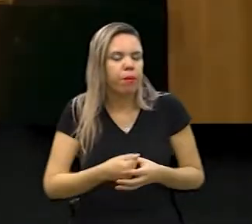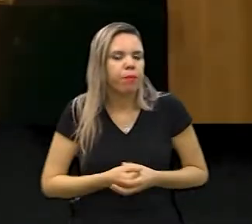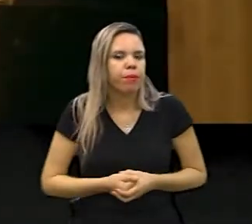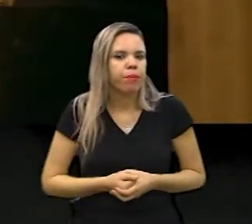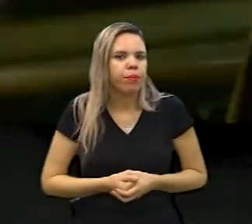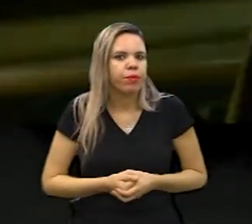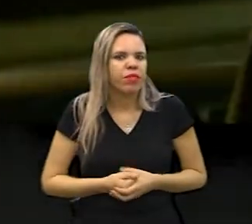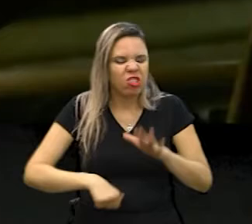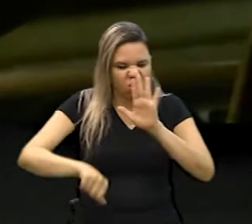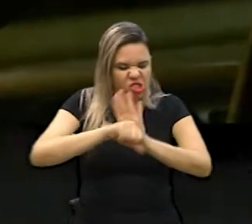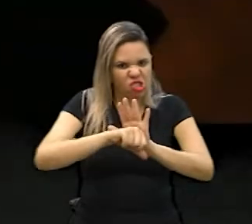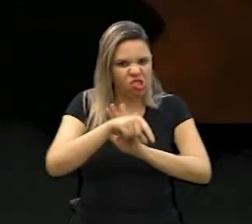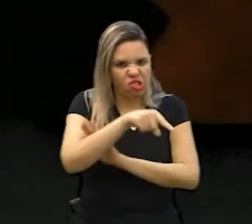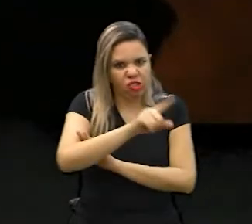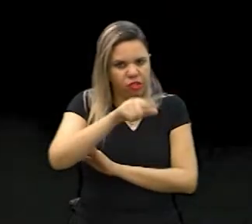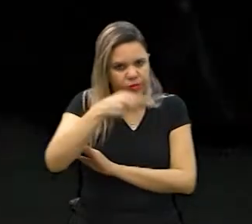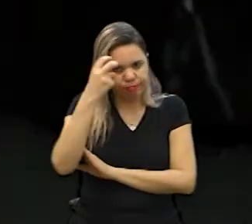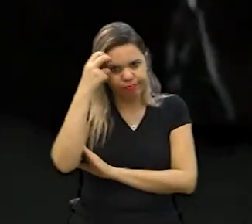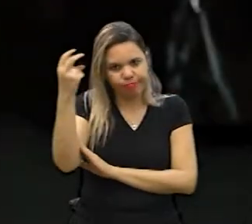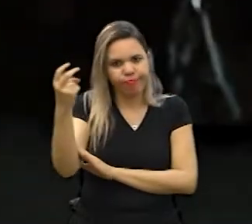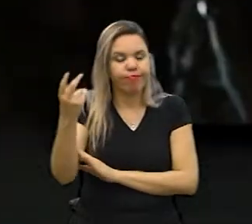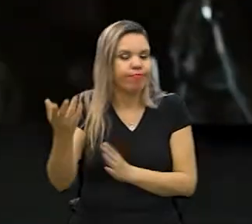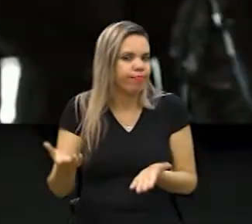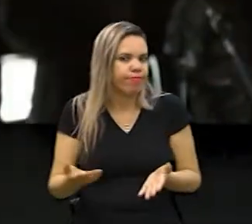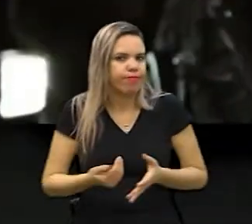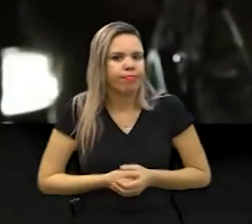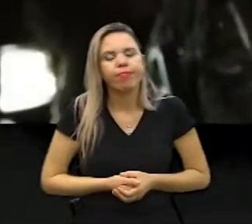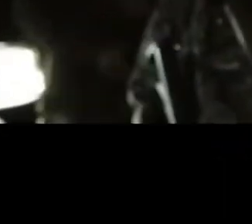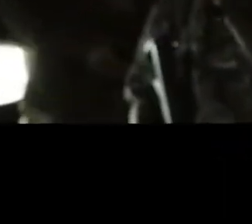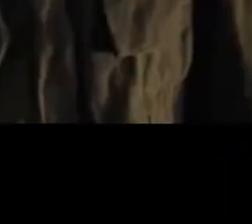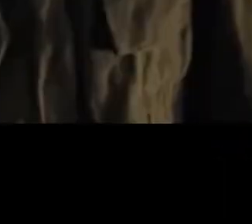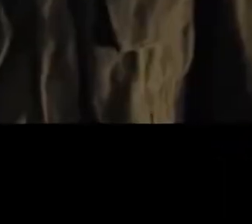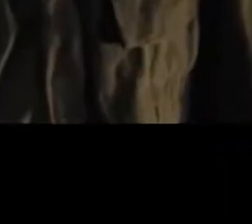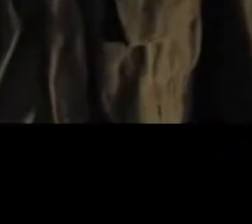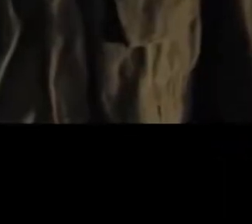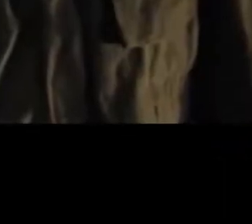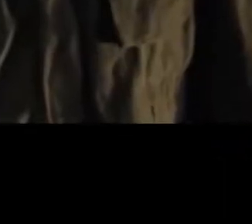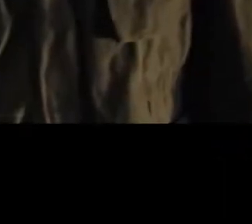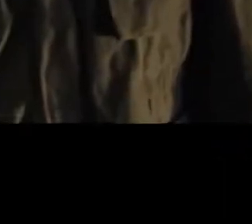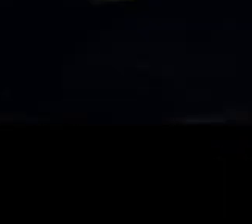do jeito que eu disse, o risco é quase zero. Tu é o gênio do crime, parceiro?